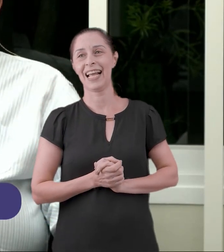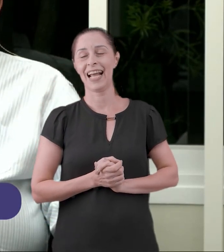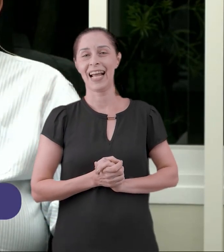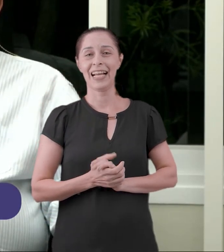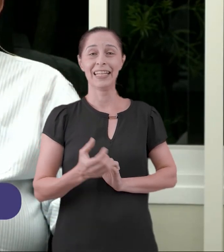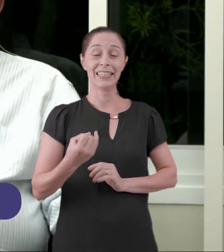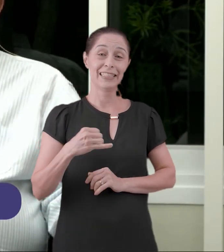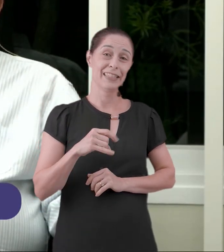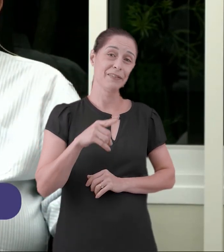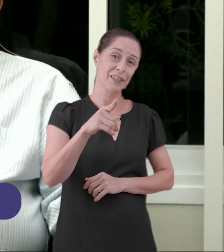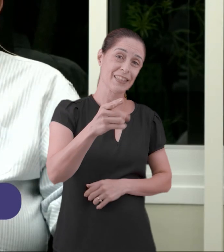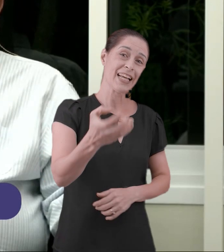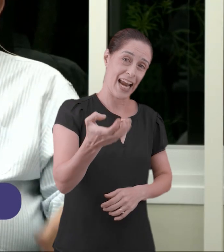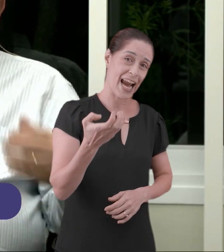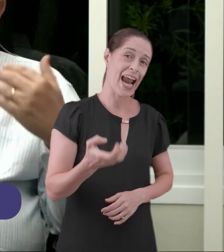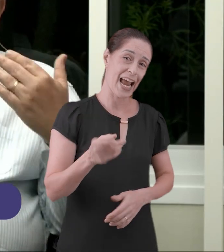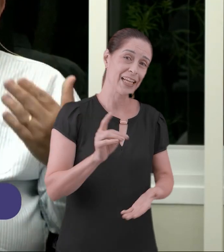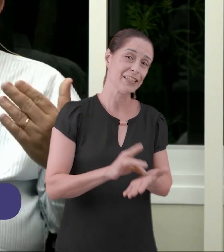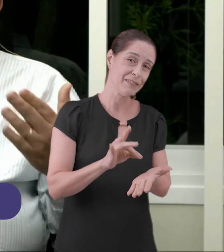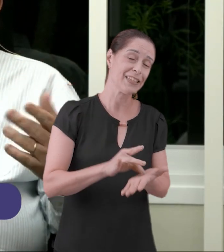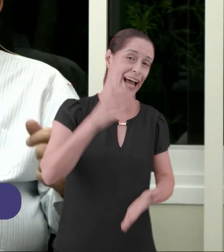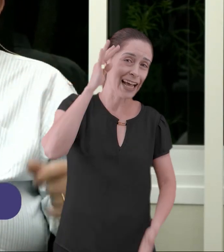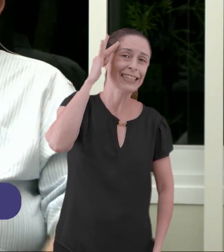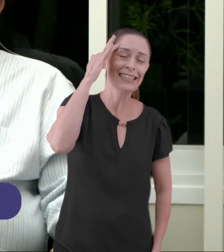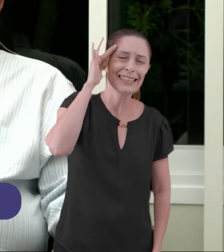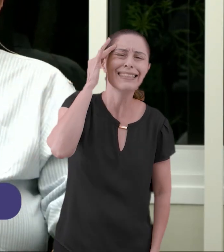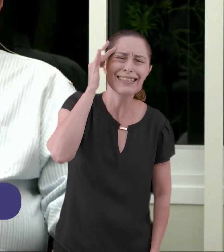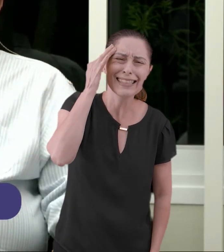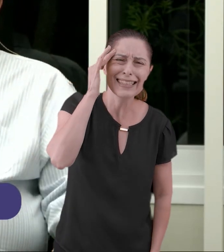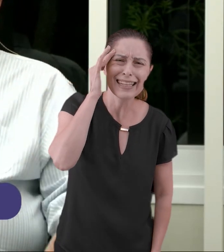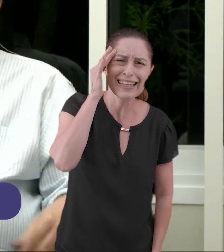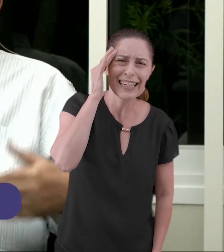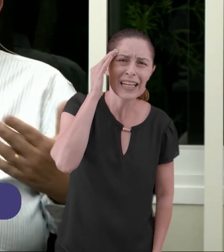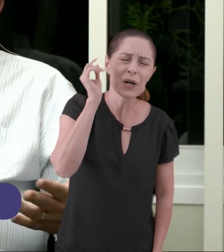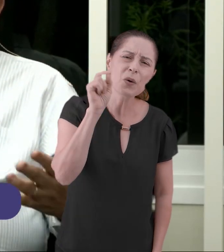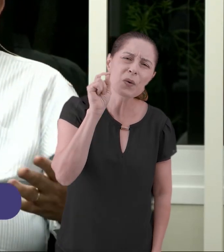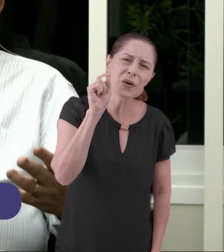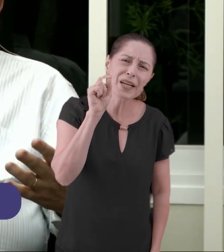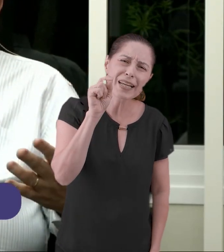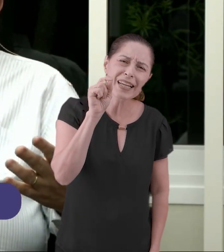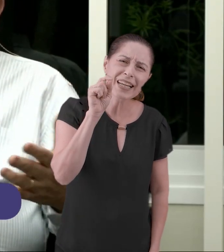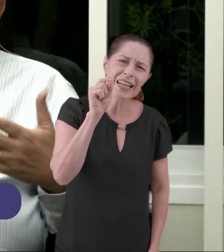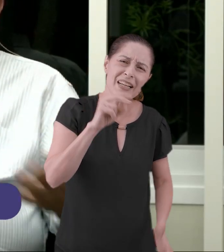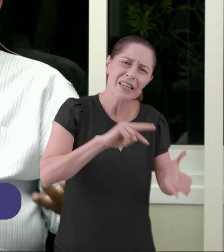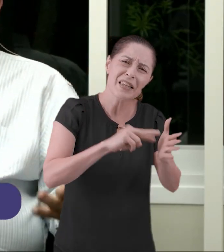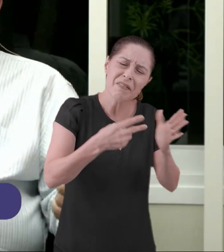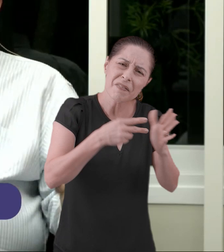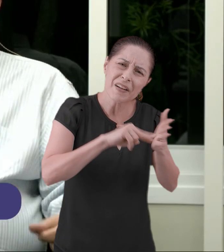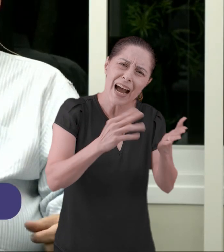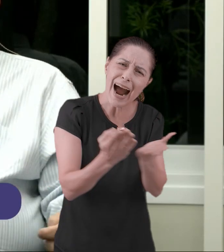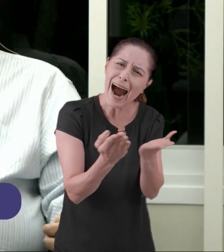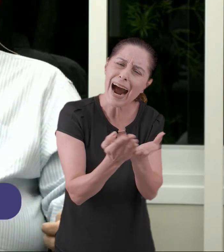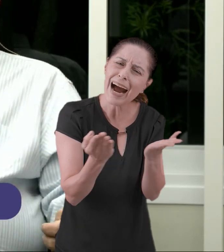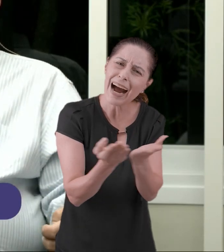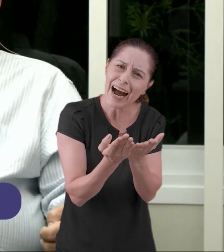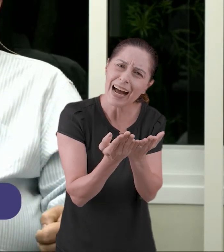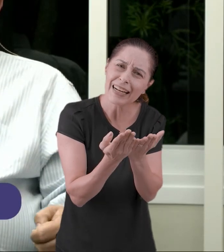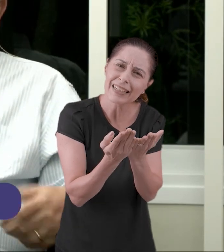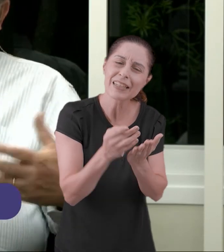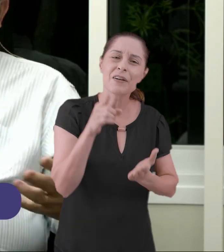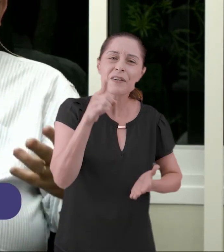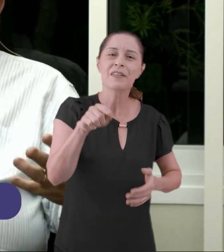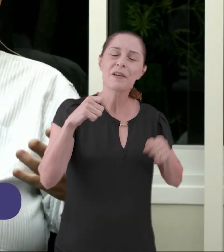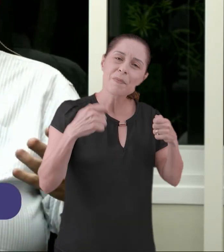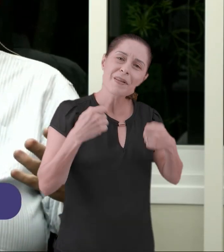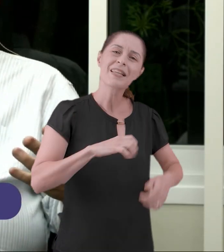se você quer realmente entender o que é ser cristão, você tem que amar.